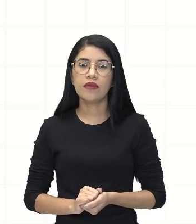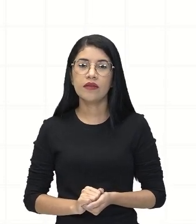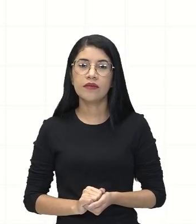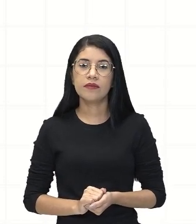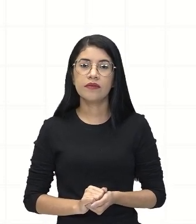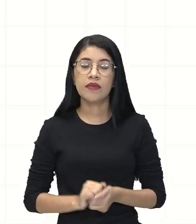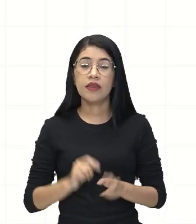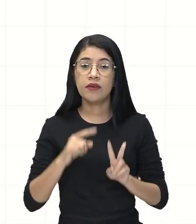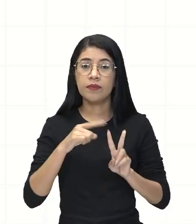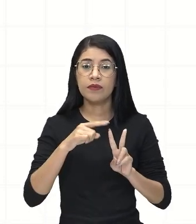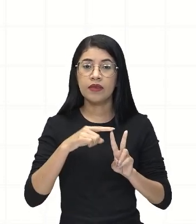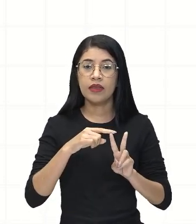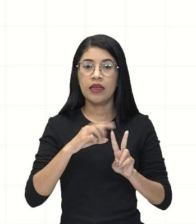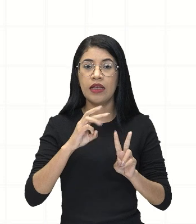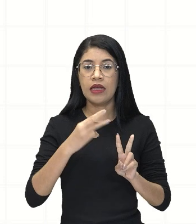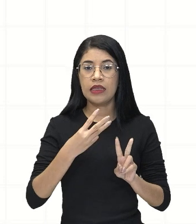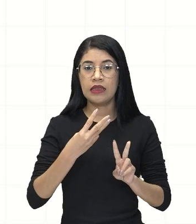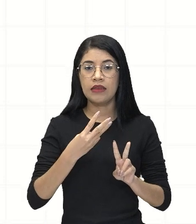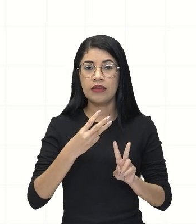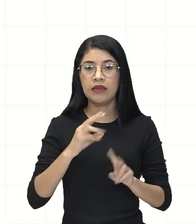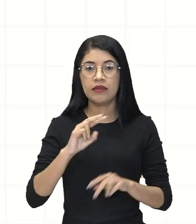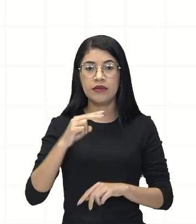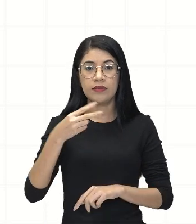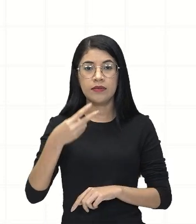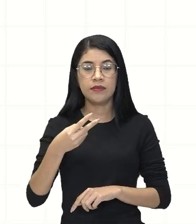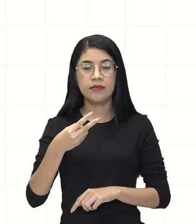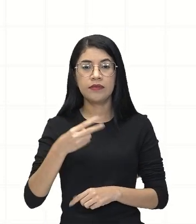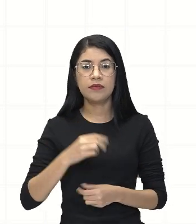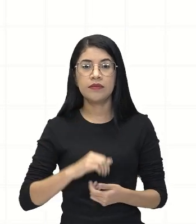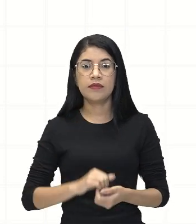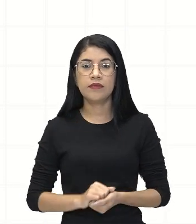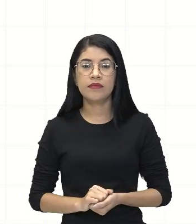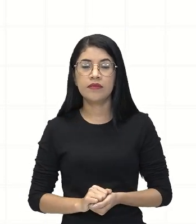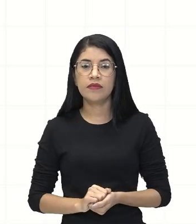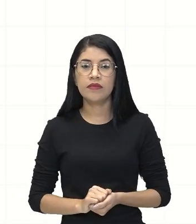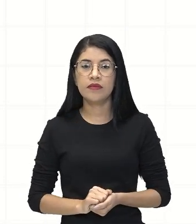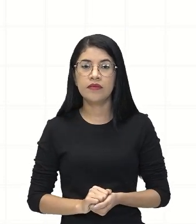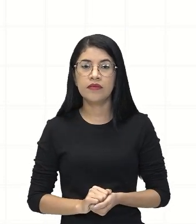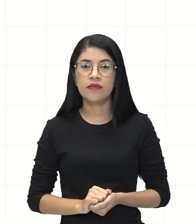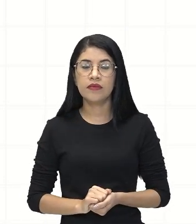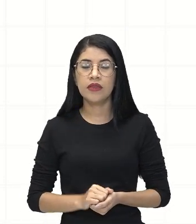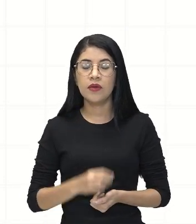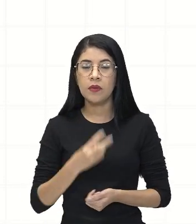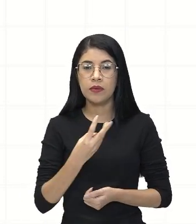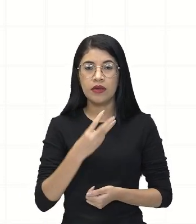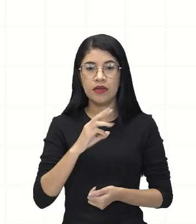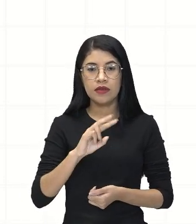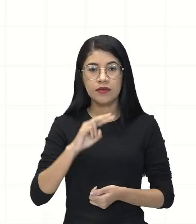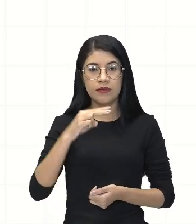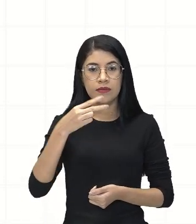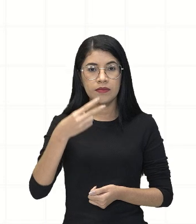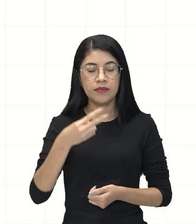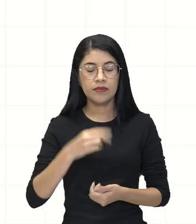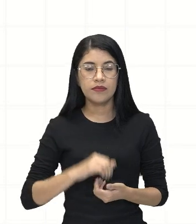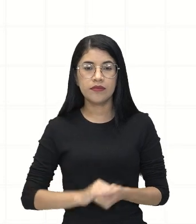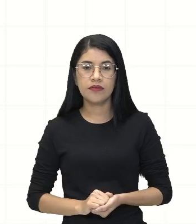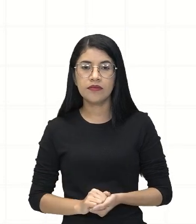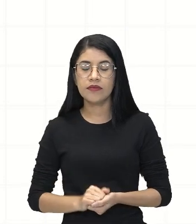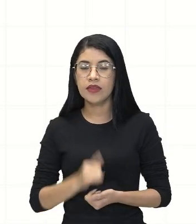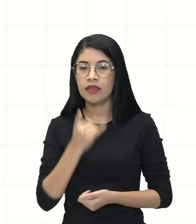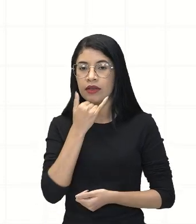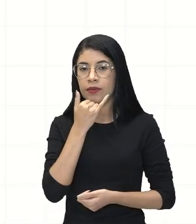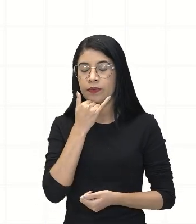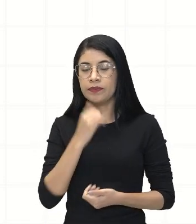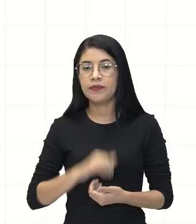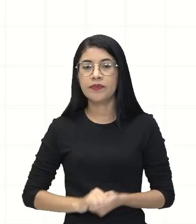3 ao quadrado, aqui não esquece esse 1, tá? 3 ao quadrado, ou 2 ao